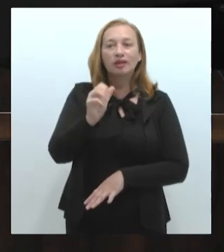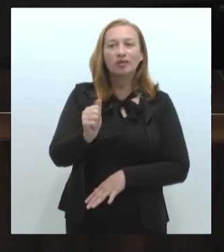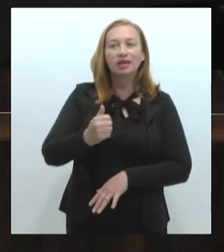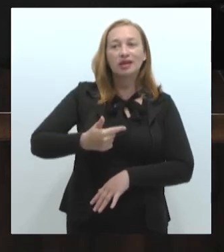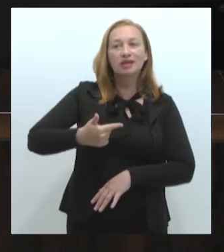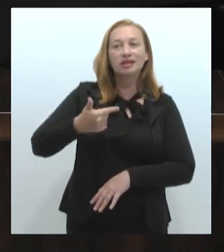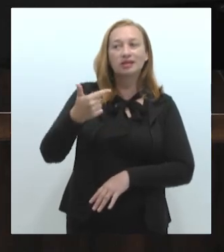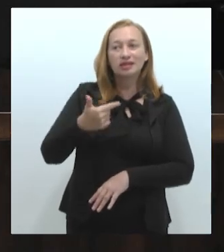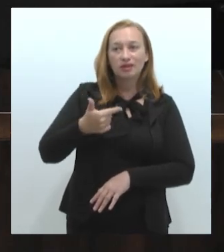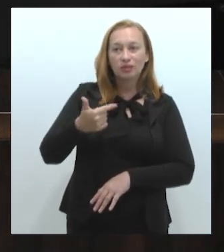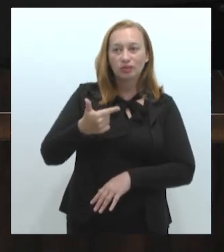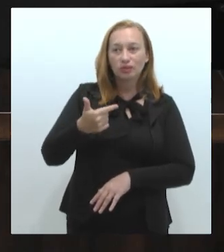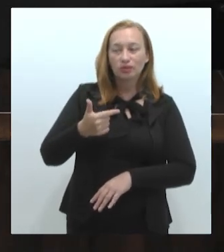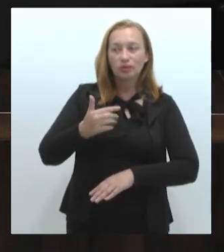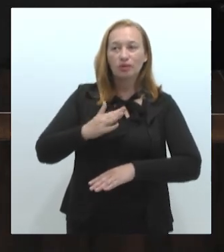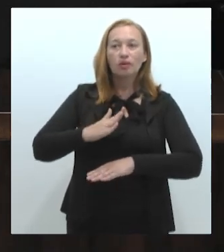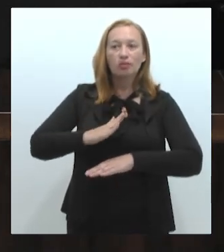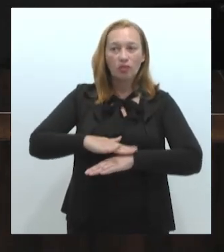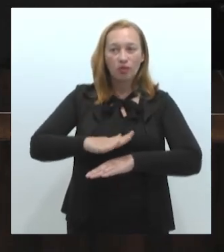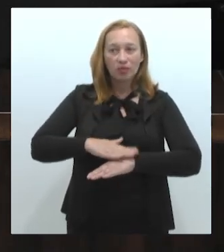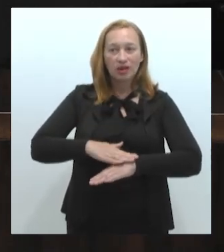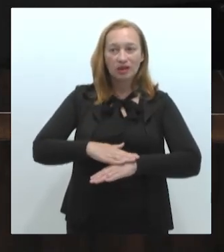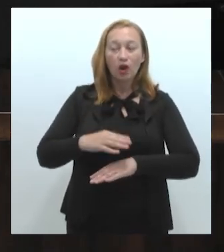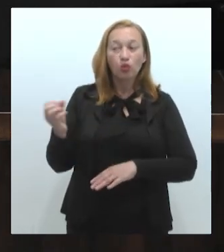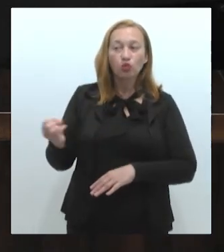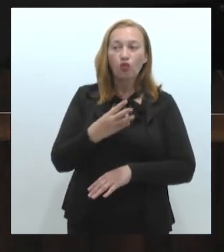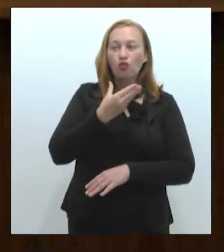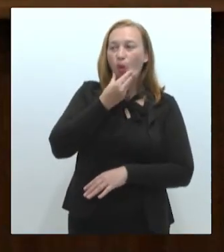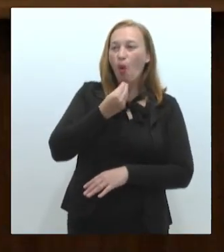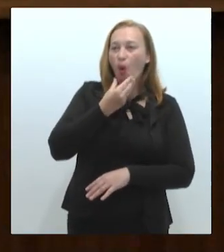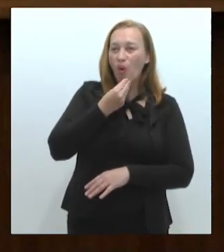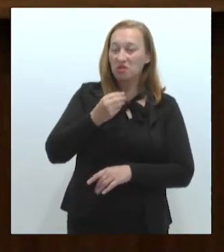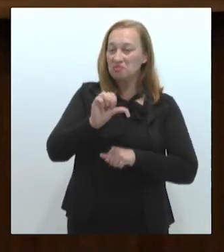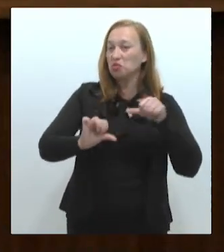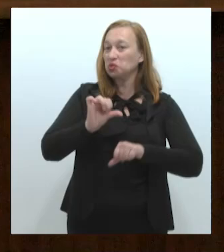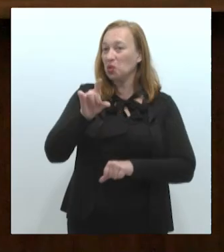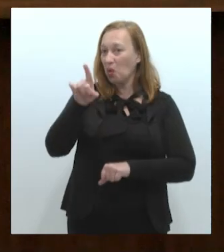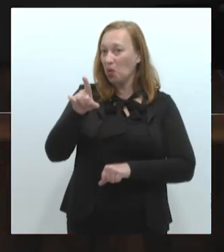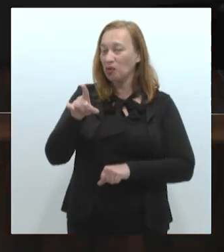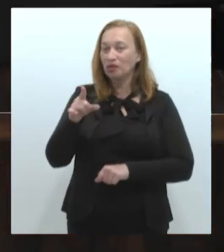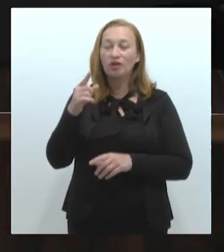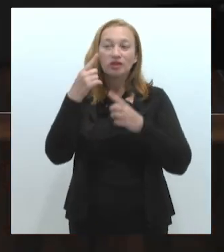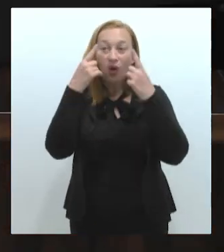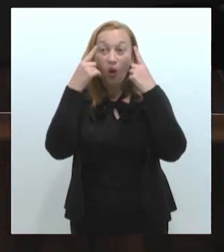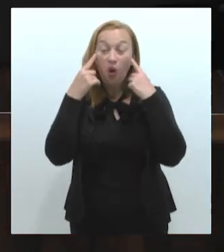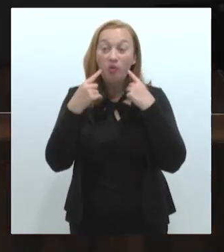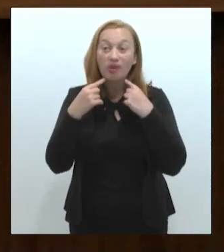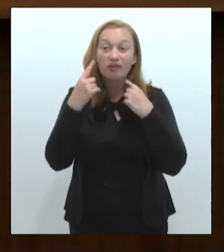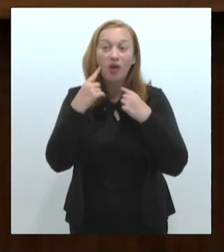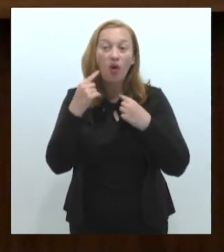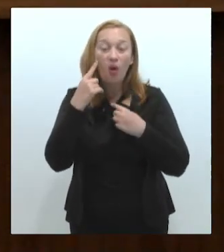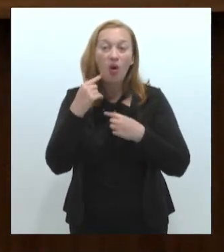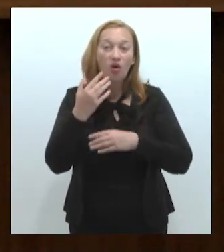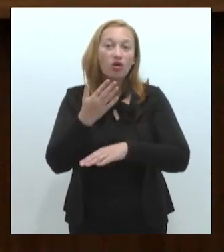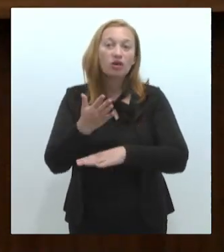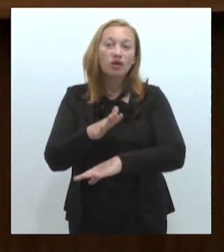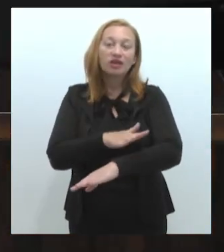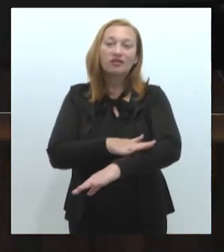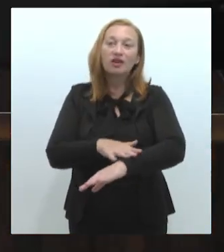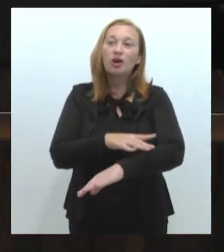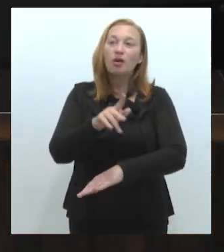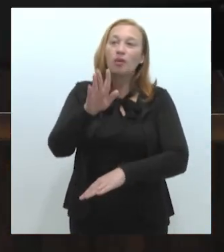biênio, está mais low profile ainda, entendeu? Está um novo homem. É verdade. Mais corado, olha só como ele está mais corado. Está fazendo